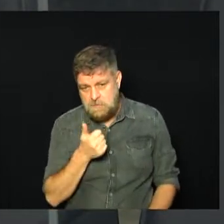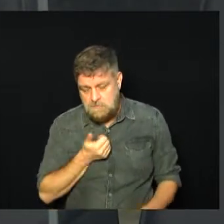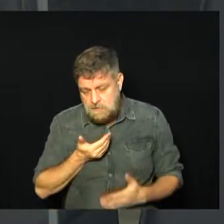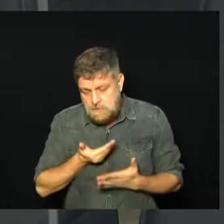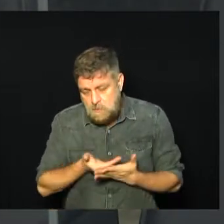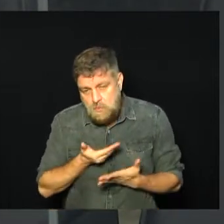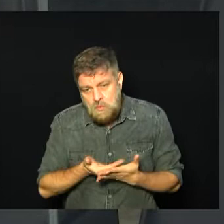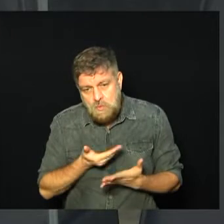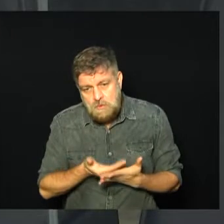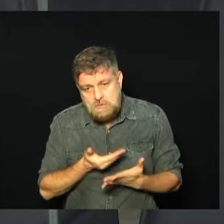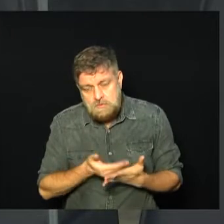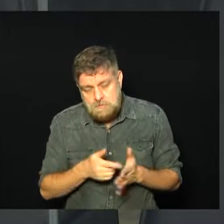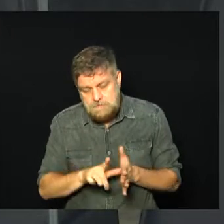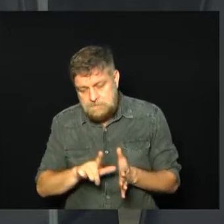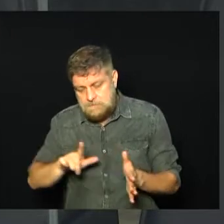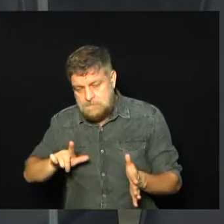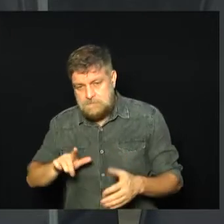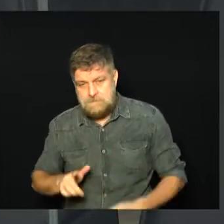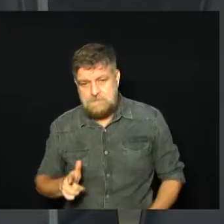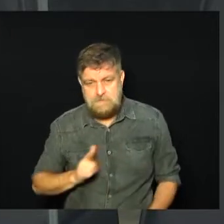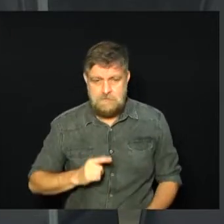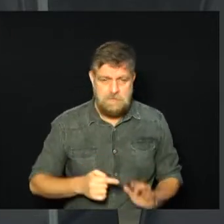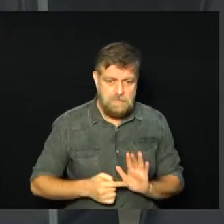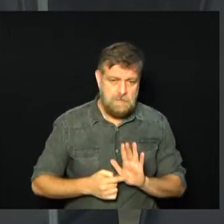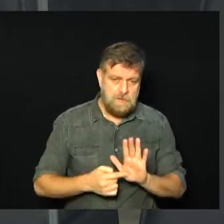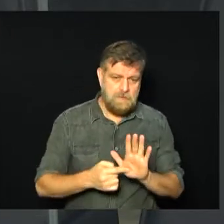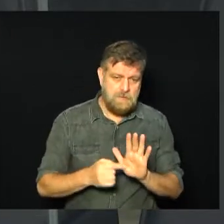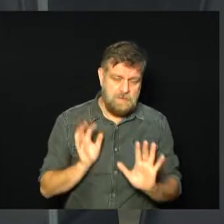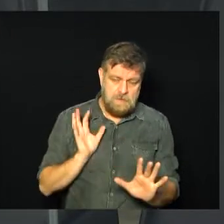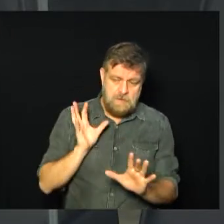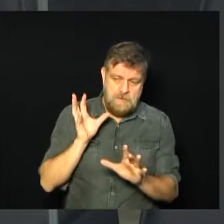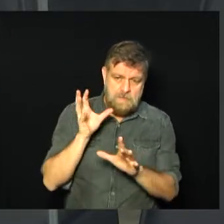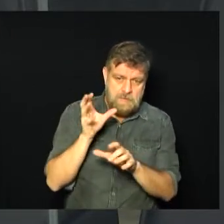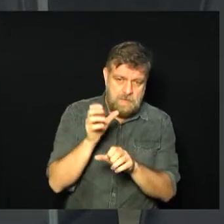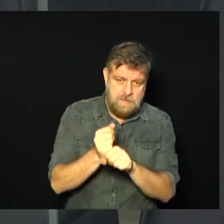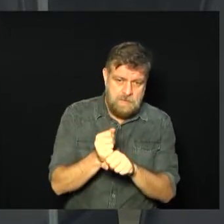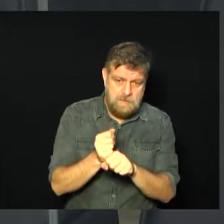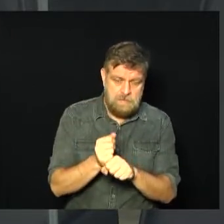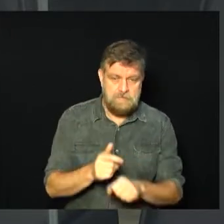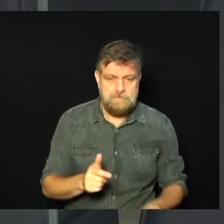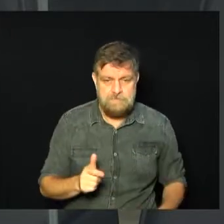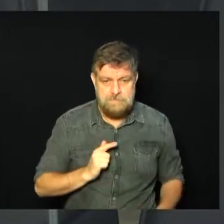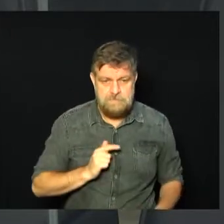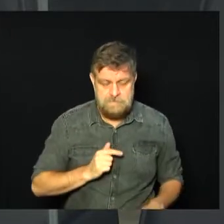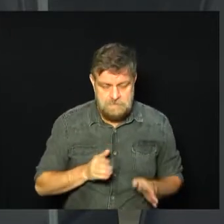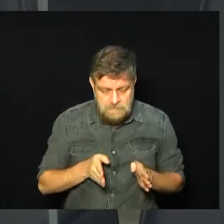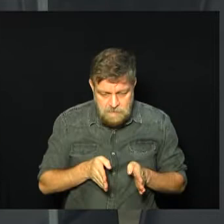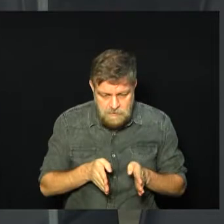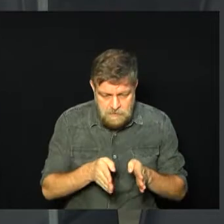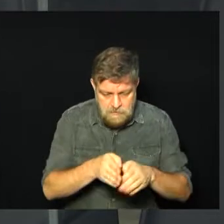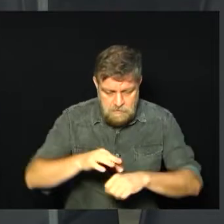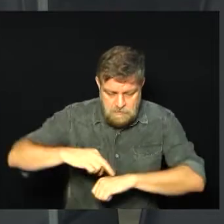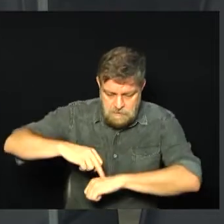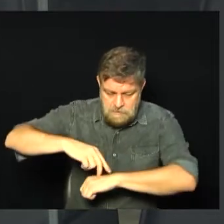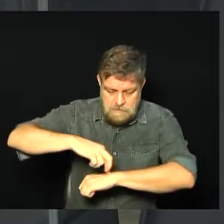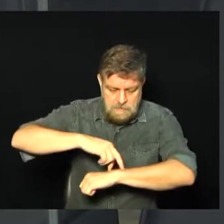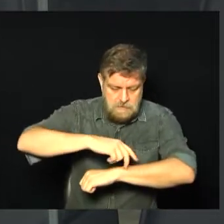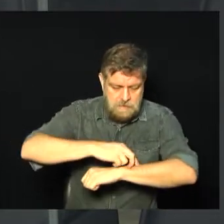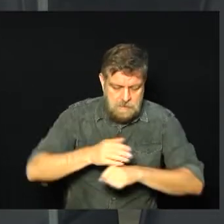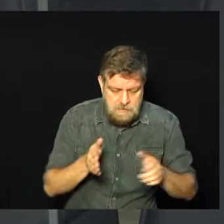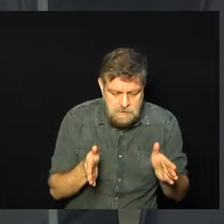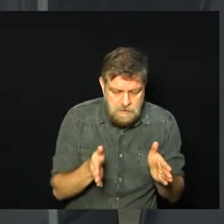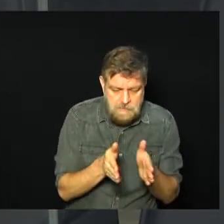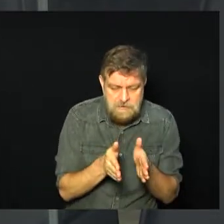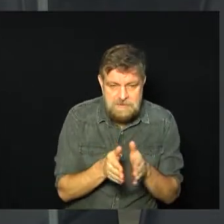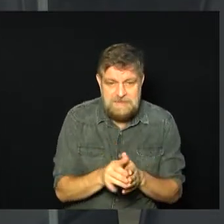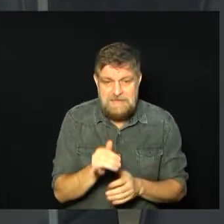estudo que abrangesse essas pequenas calçadas, como é o caso da